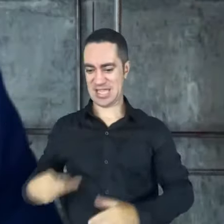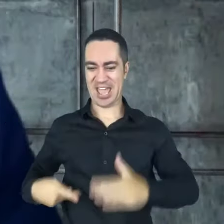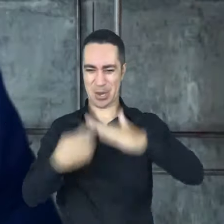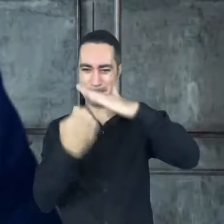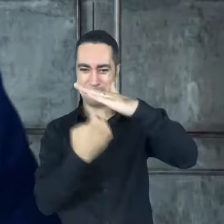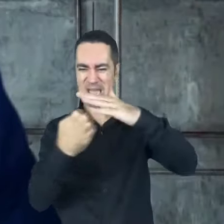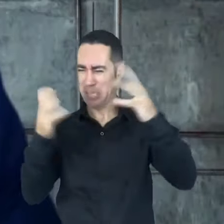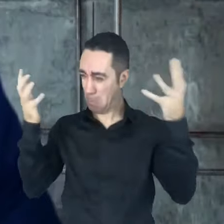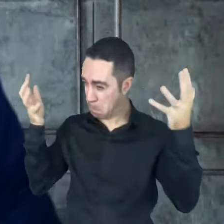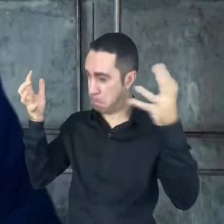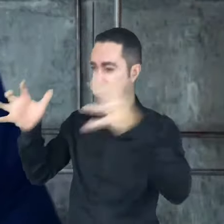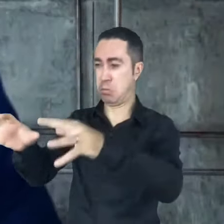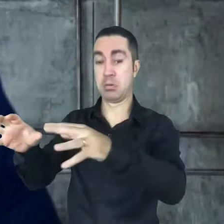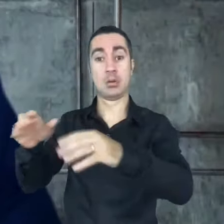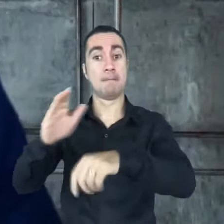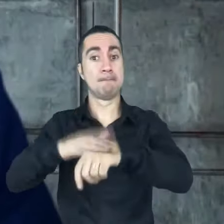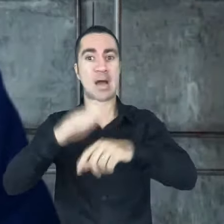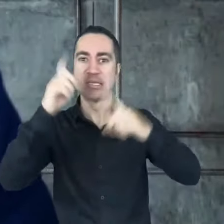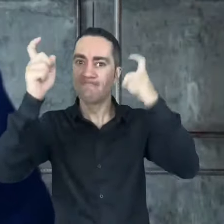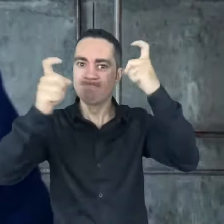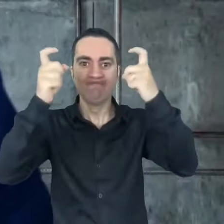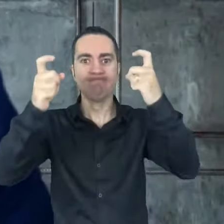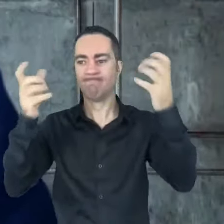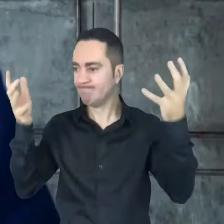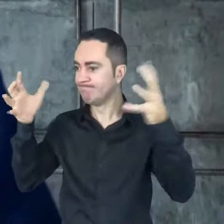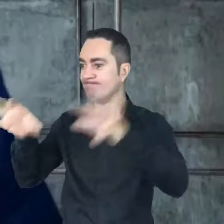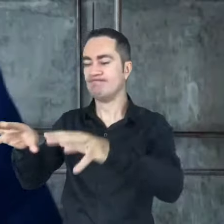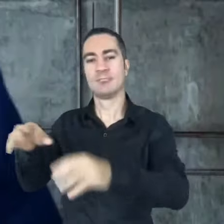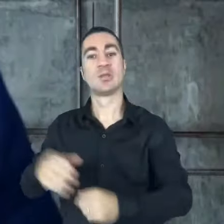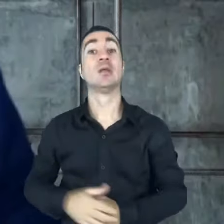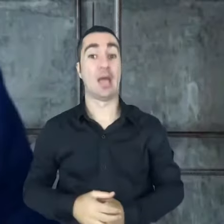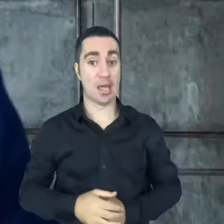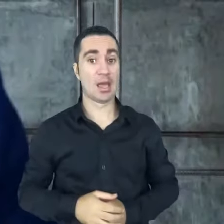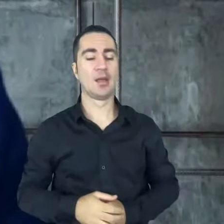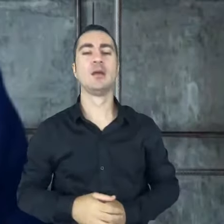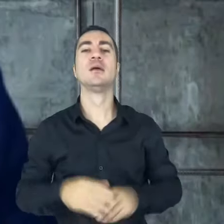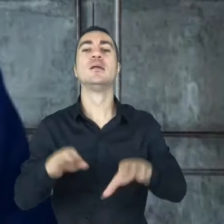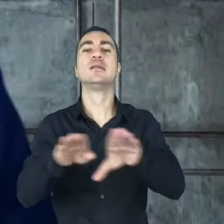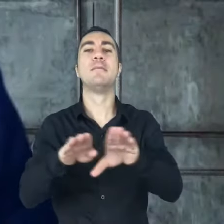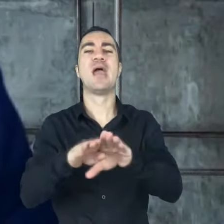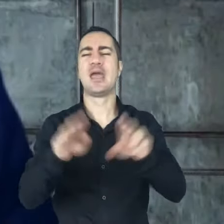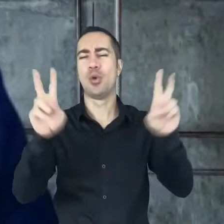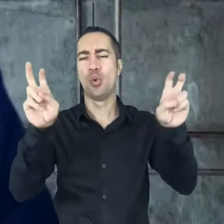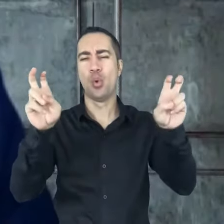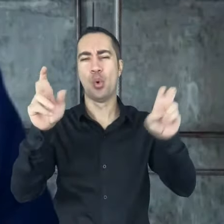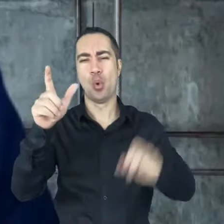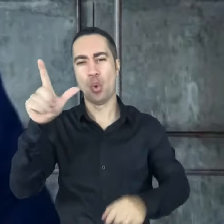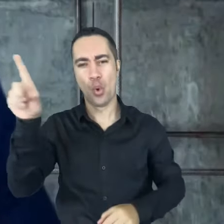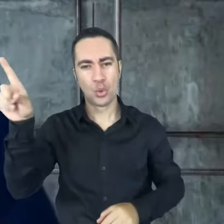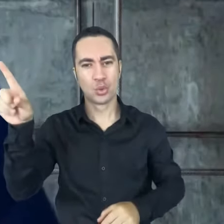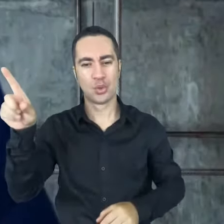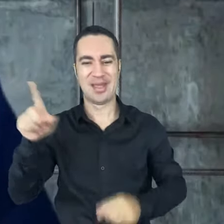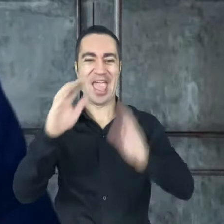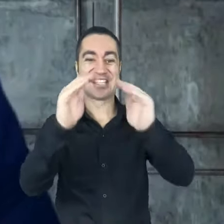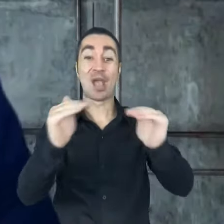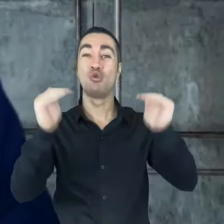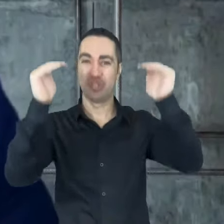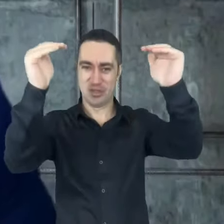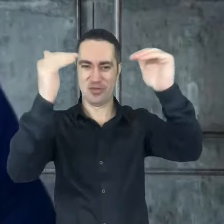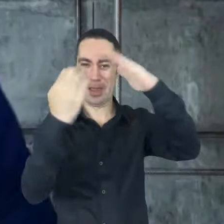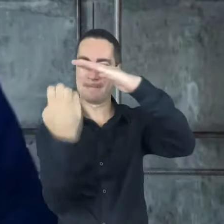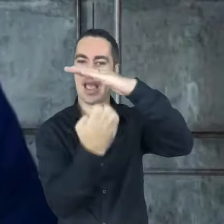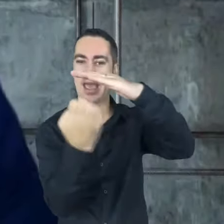mas é importante a gente falar de participação, com relação aos executivos, governo,